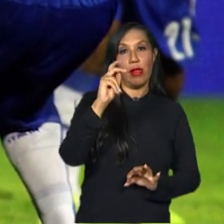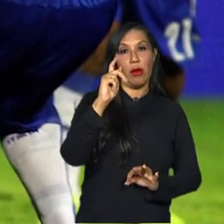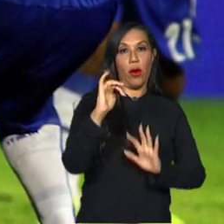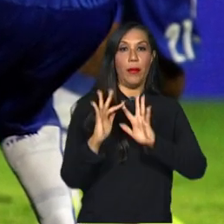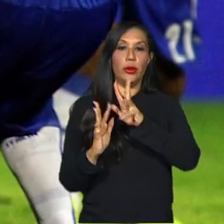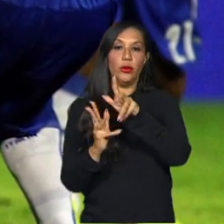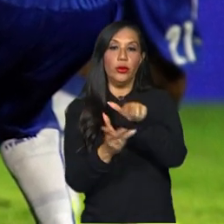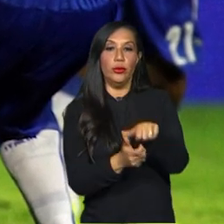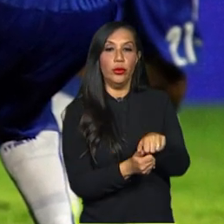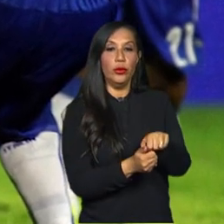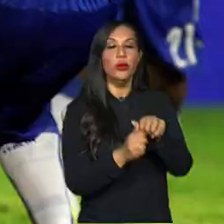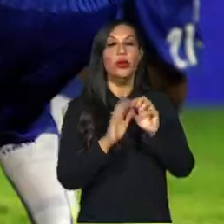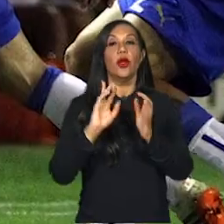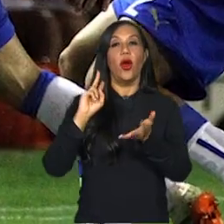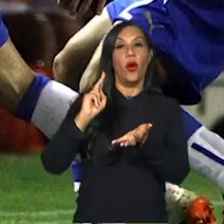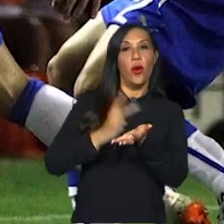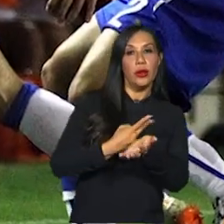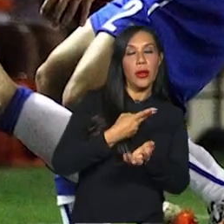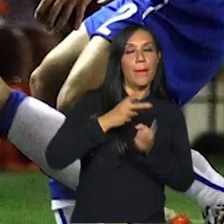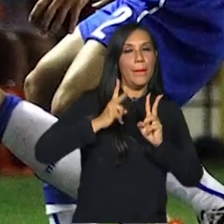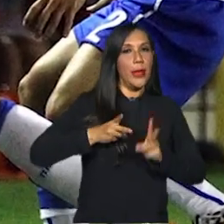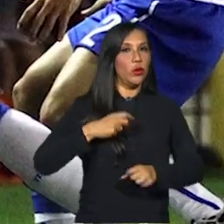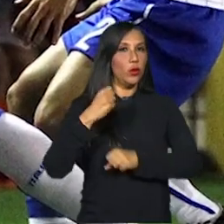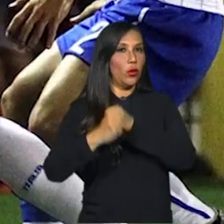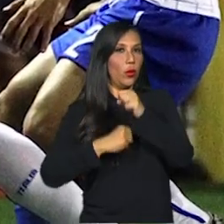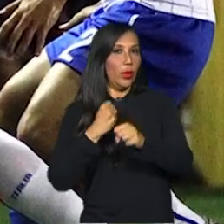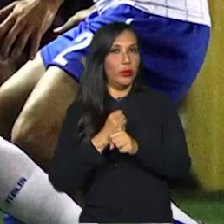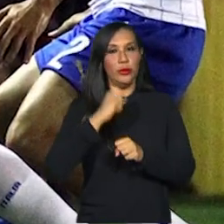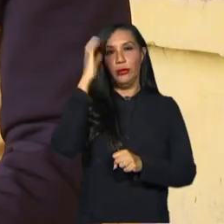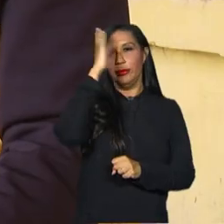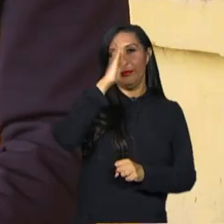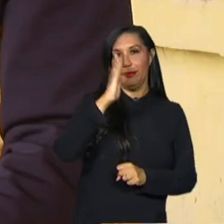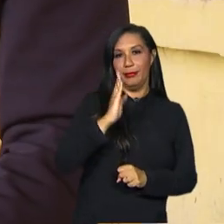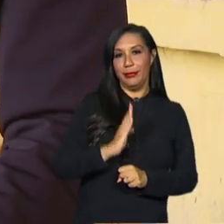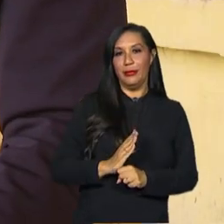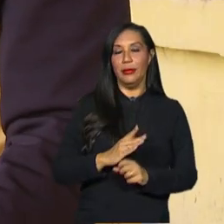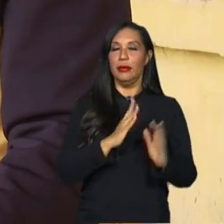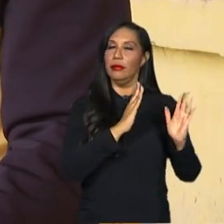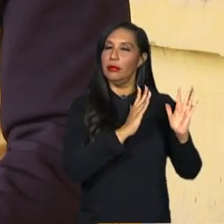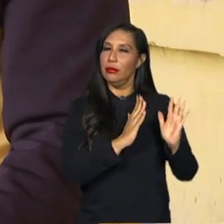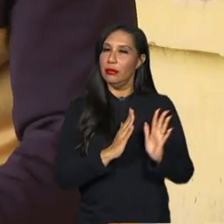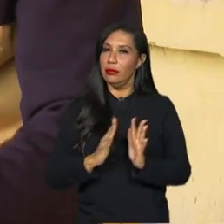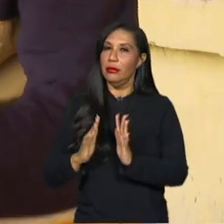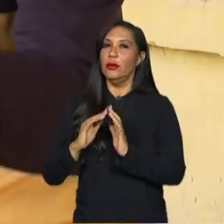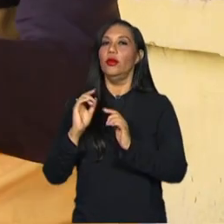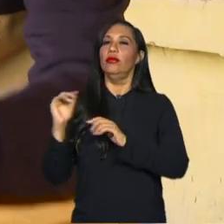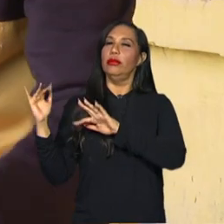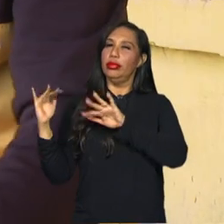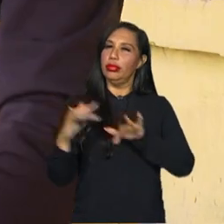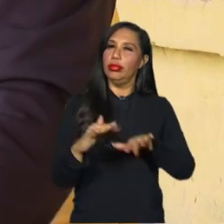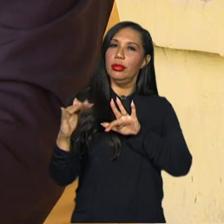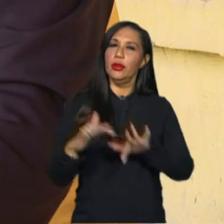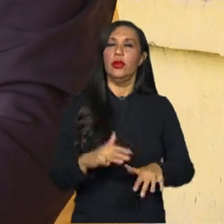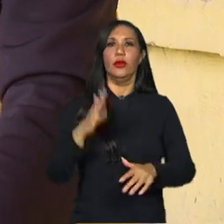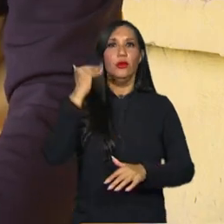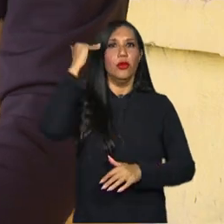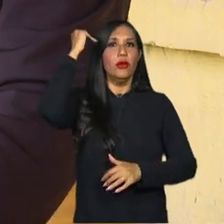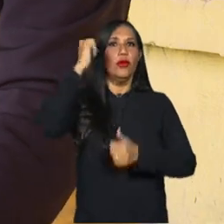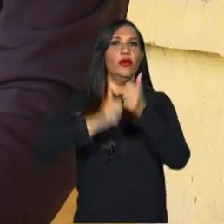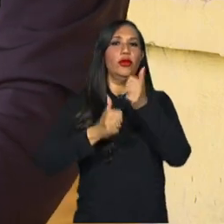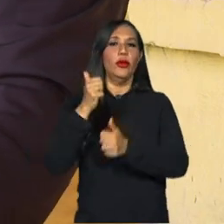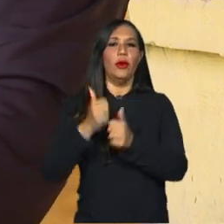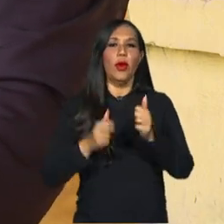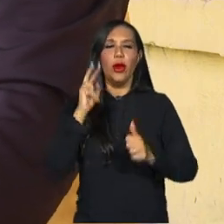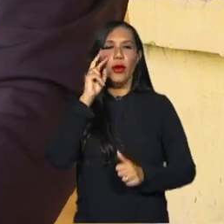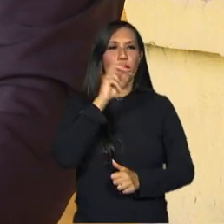Mundo, que foi realizada naquele mesmo ano no Brasil. Passou muito, muito grandes jogadores e muito grande time, né? Eu vi